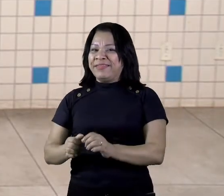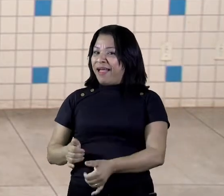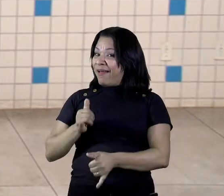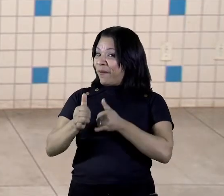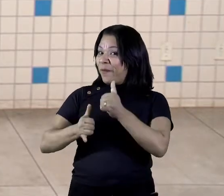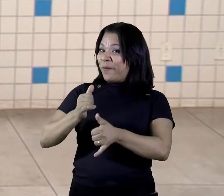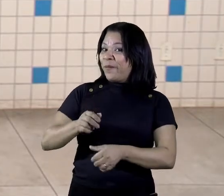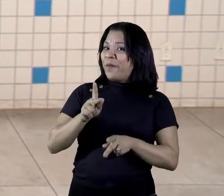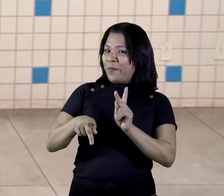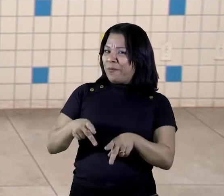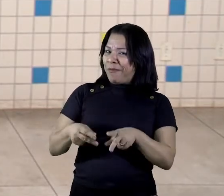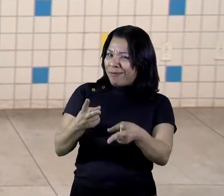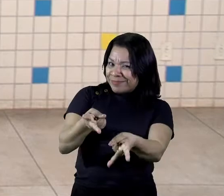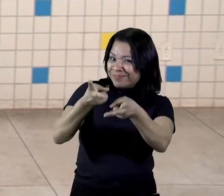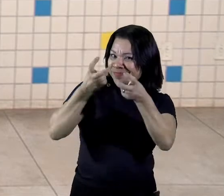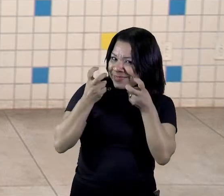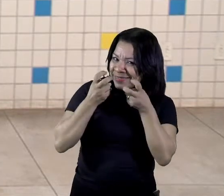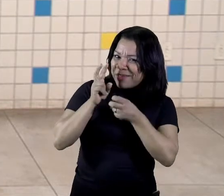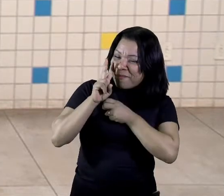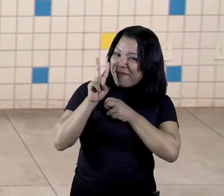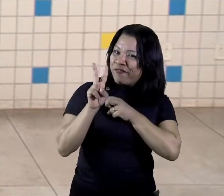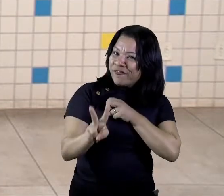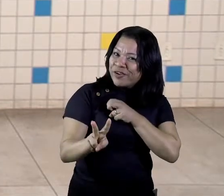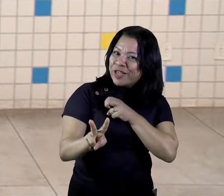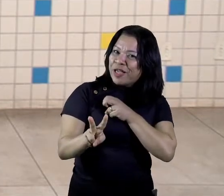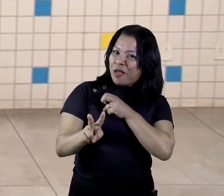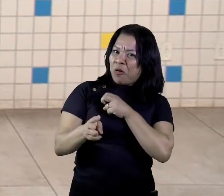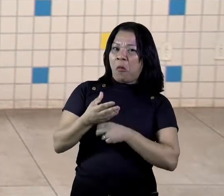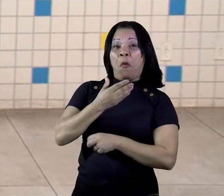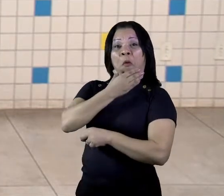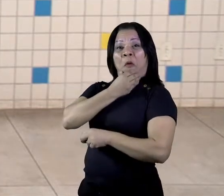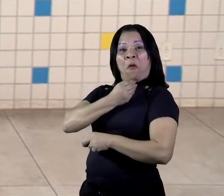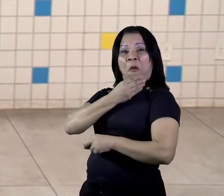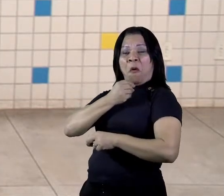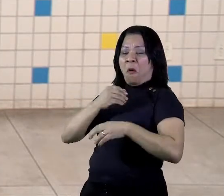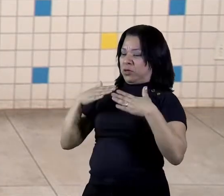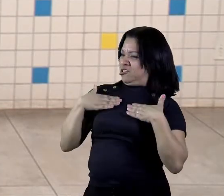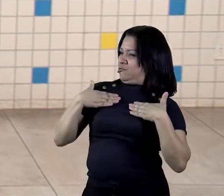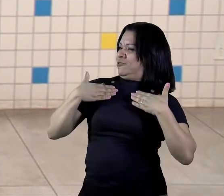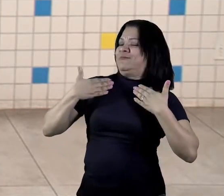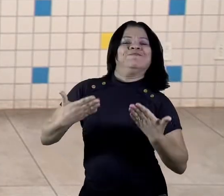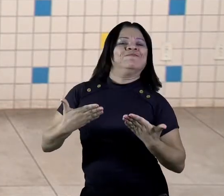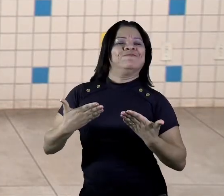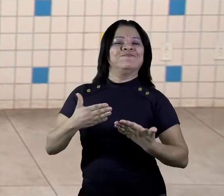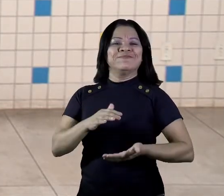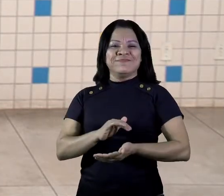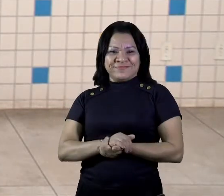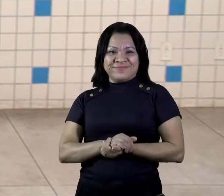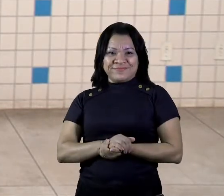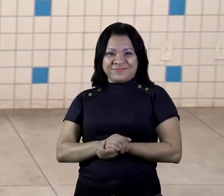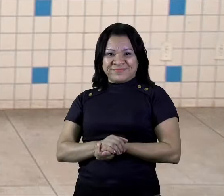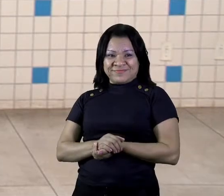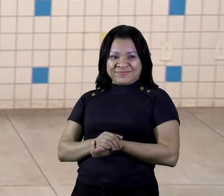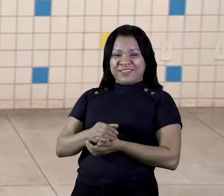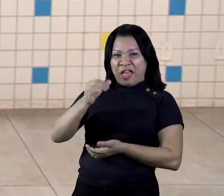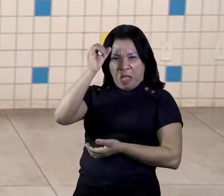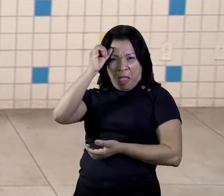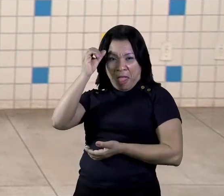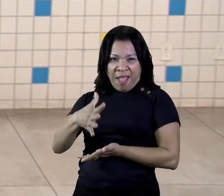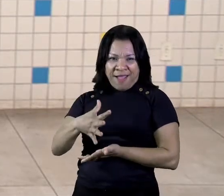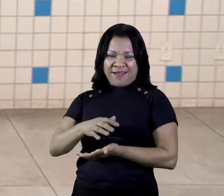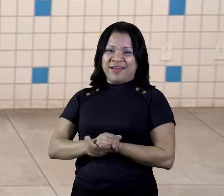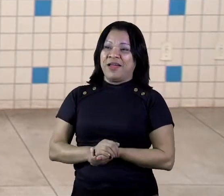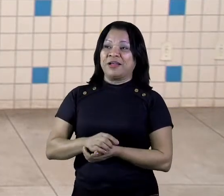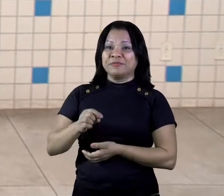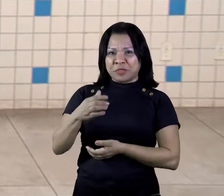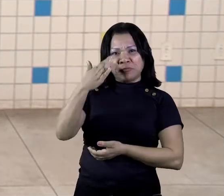perceberam? Viram o conto? Tá vendo o quanto esse rapaz ele é astuto, esperto? Ele sabia que naquela região aquele